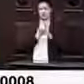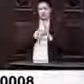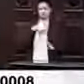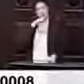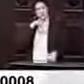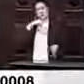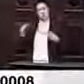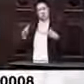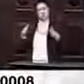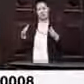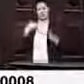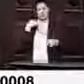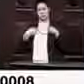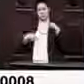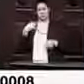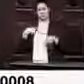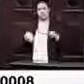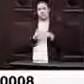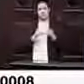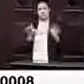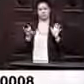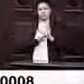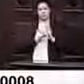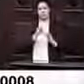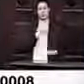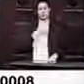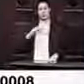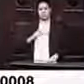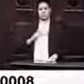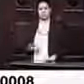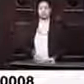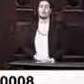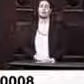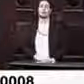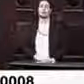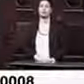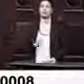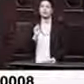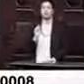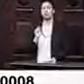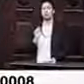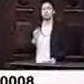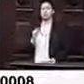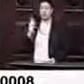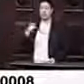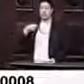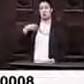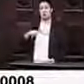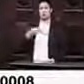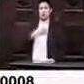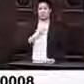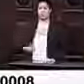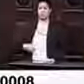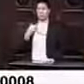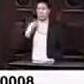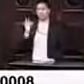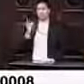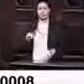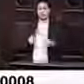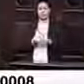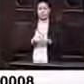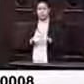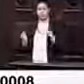do Poder Judiciário, do próprio Poder Legislativo, do Ministério Público e do Tribunal de Contas, que era uma exigência do governo federal. Ao mesmo tempo, não